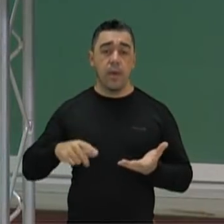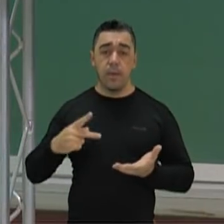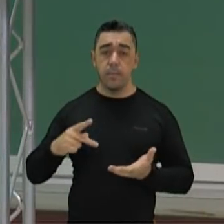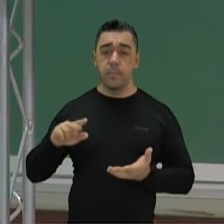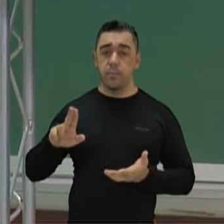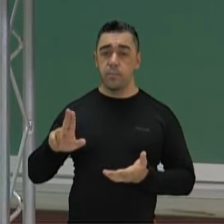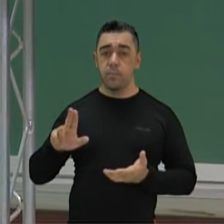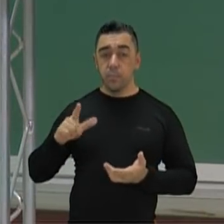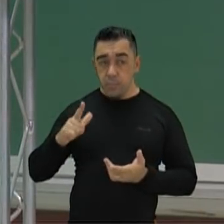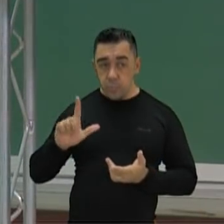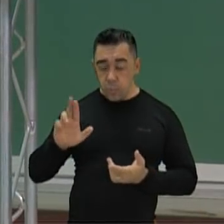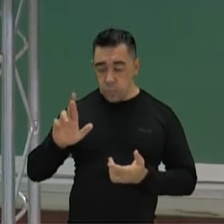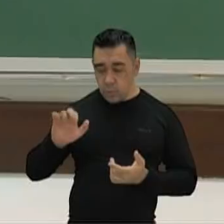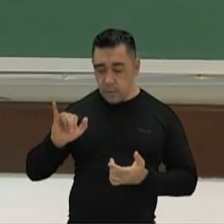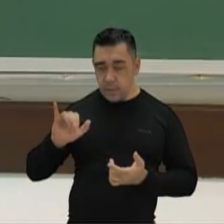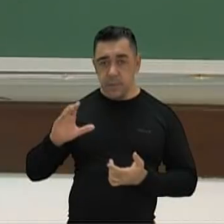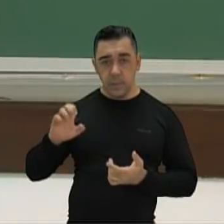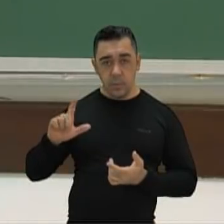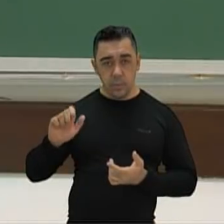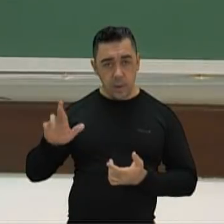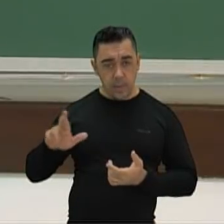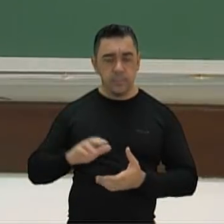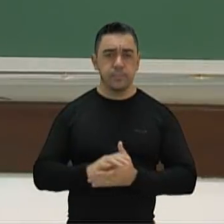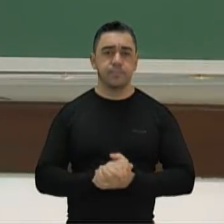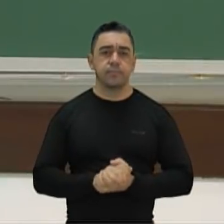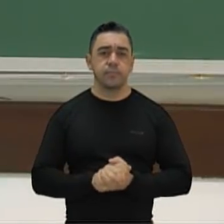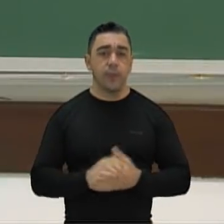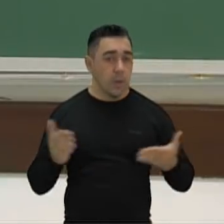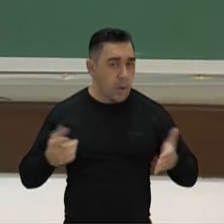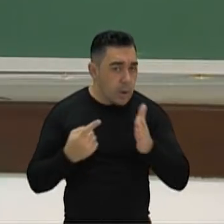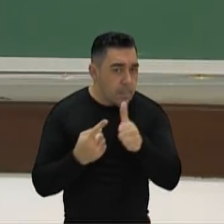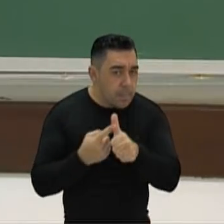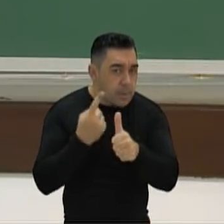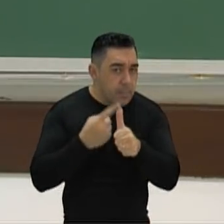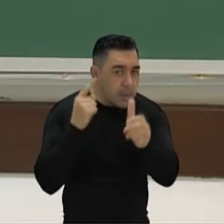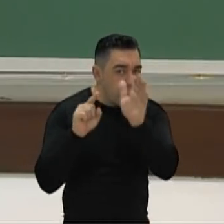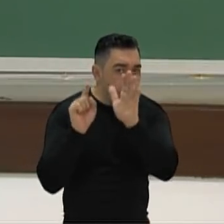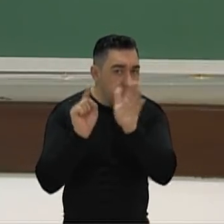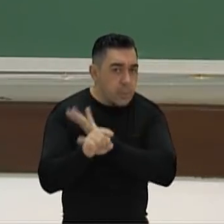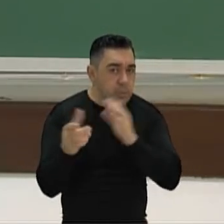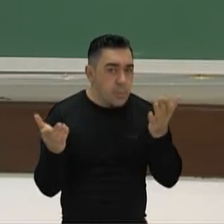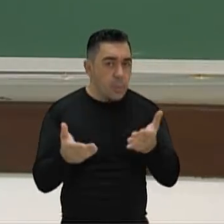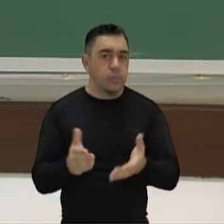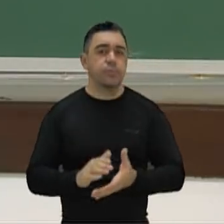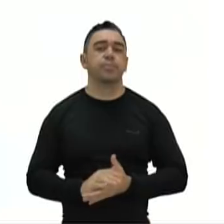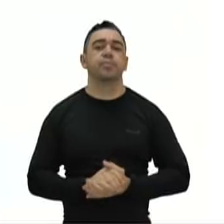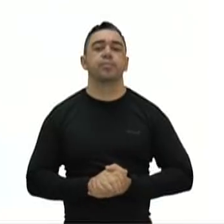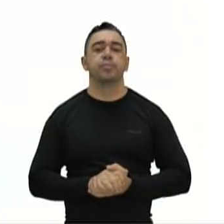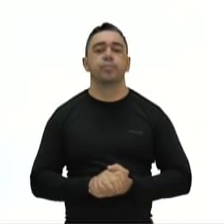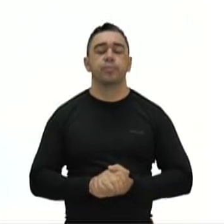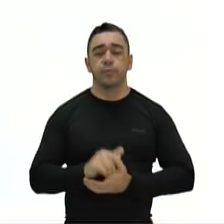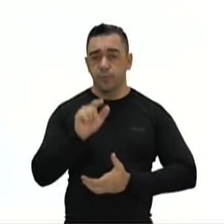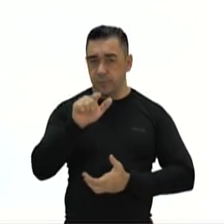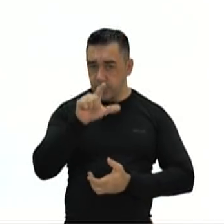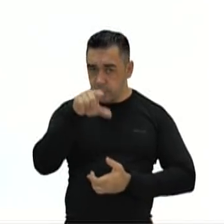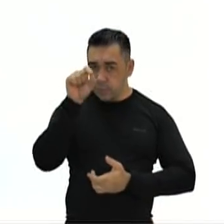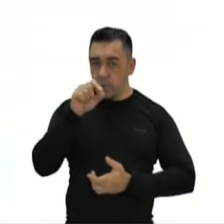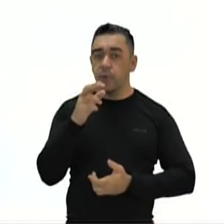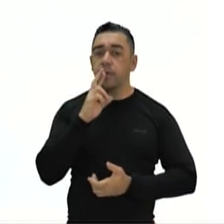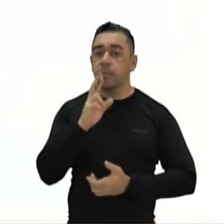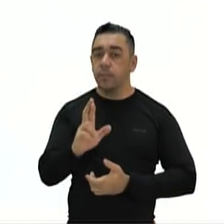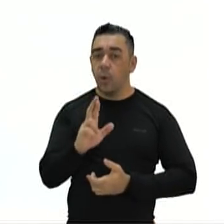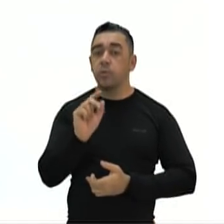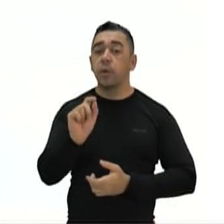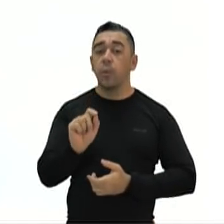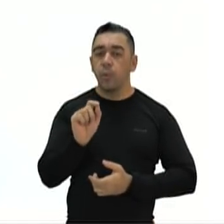pluricelulares. Vamos então ao nosso primeiro quiz de hoje. Vamos lá? Assinale a alternativa em